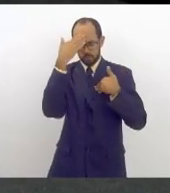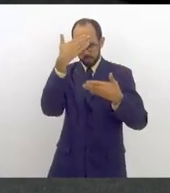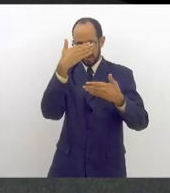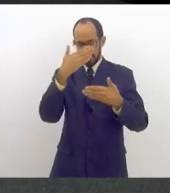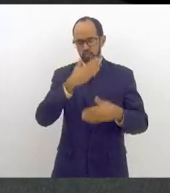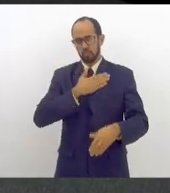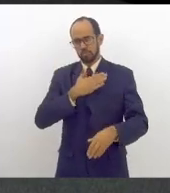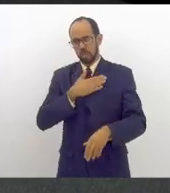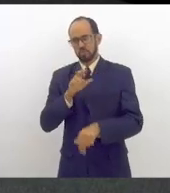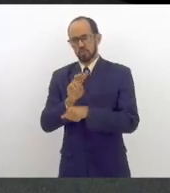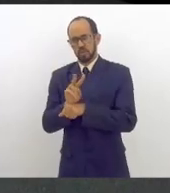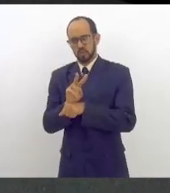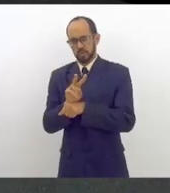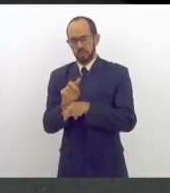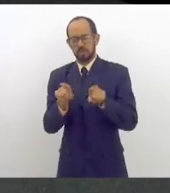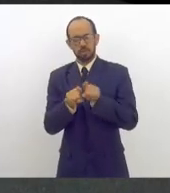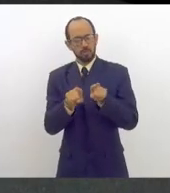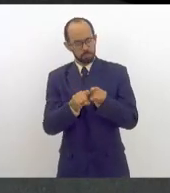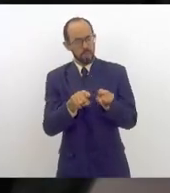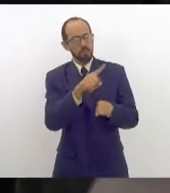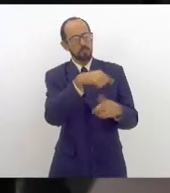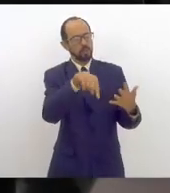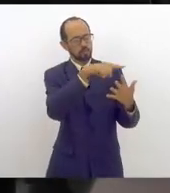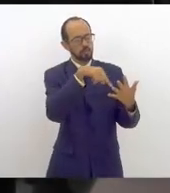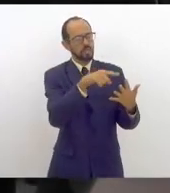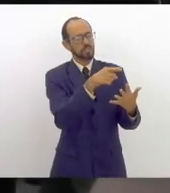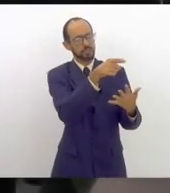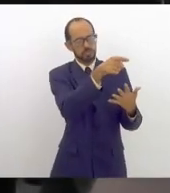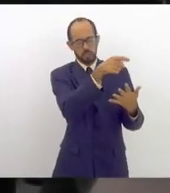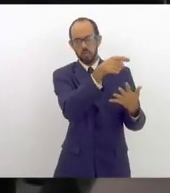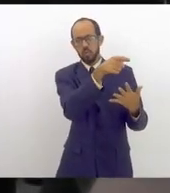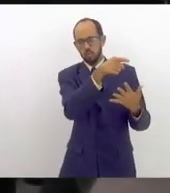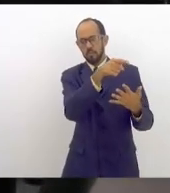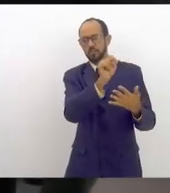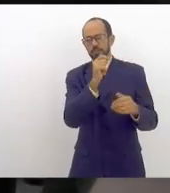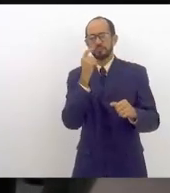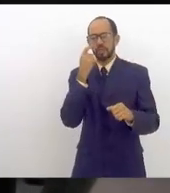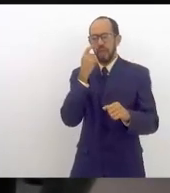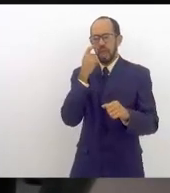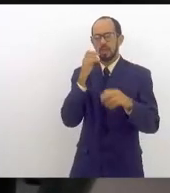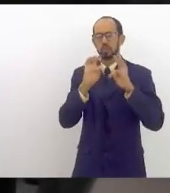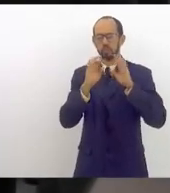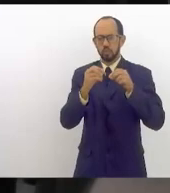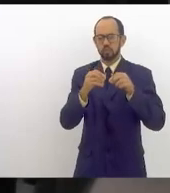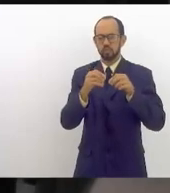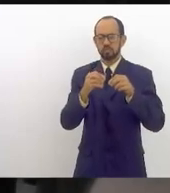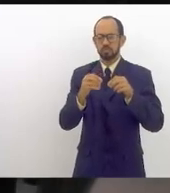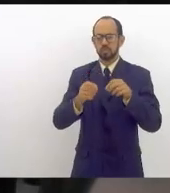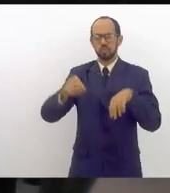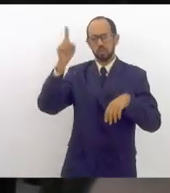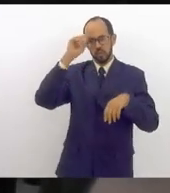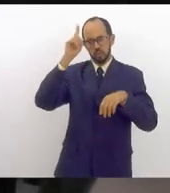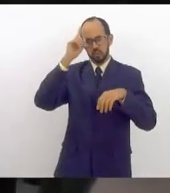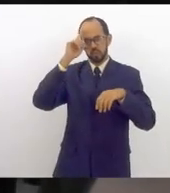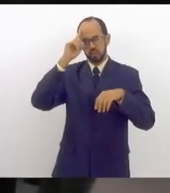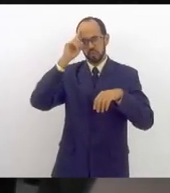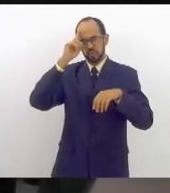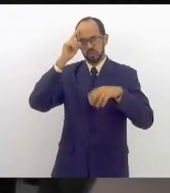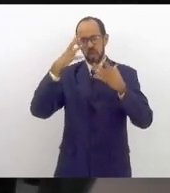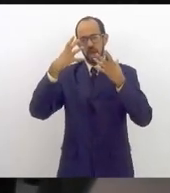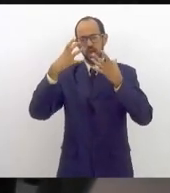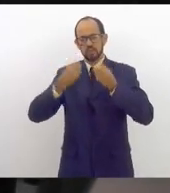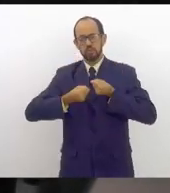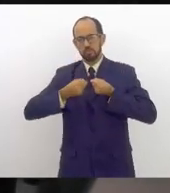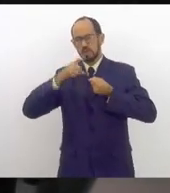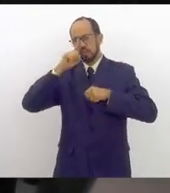ao meu segurança, muito obrigada a todos vocês por diariamente colocar a vida de vocês